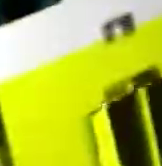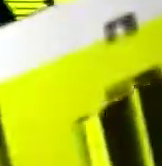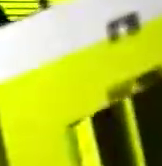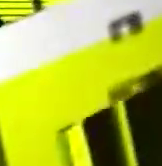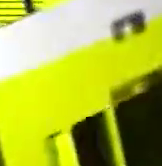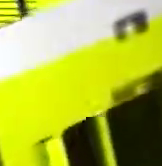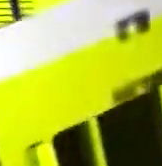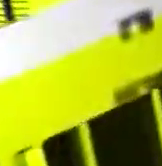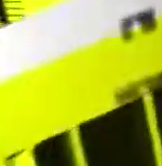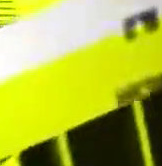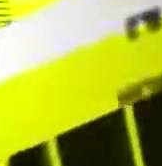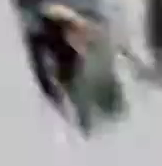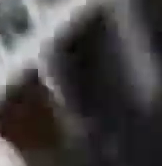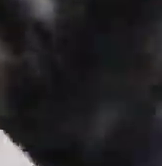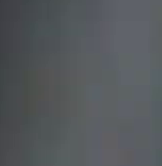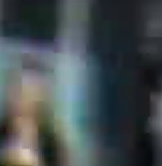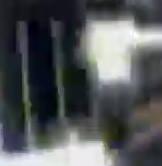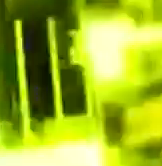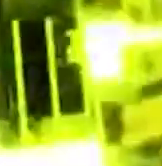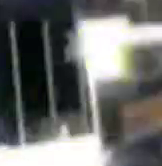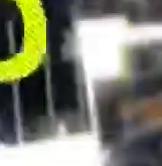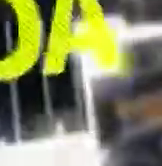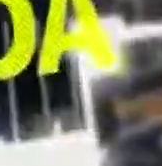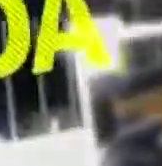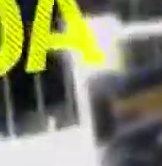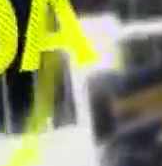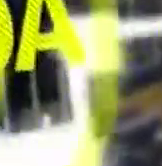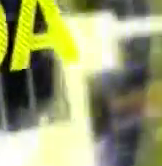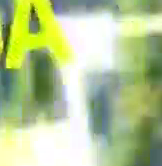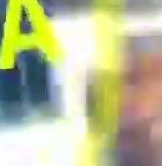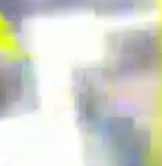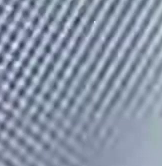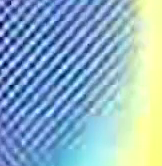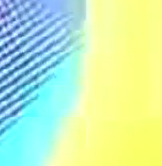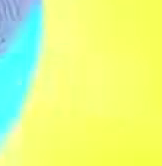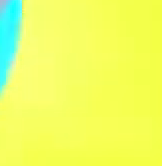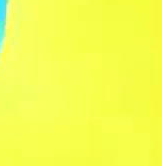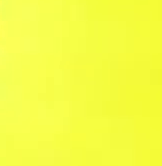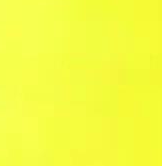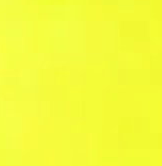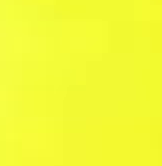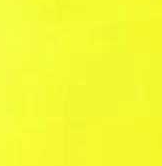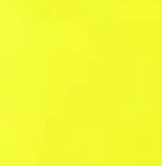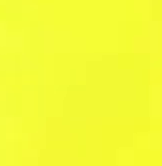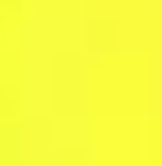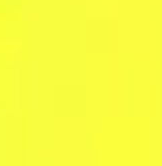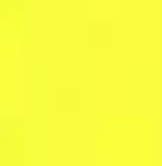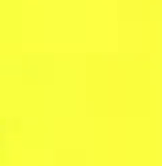Um segundo encaminhamento. Ministério de Santos, no meu estado de São Paulo.